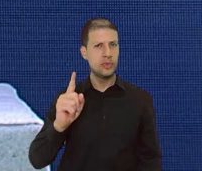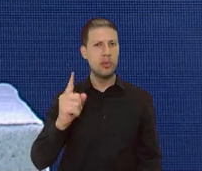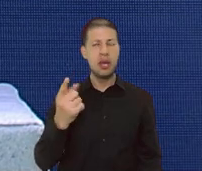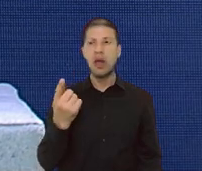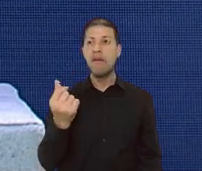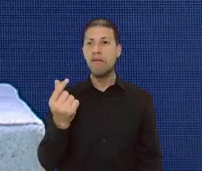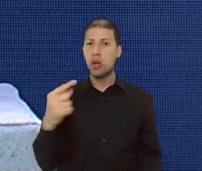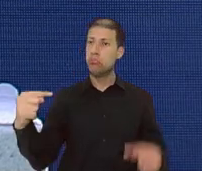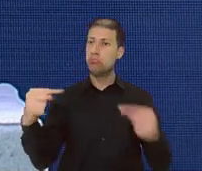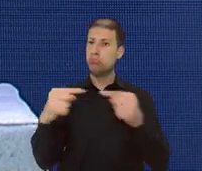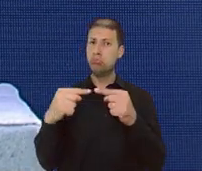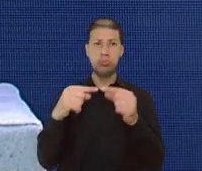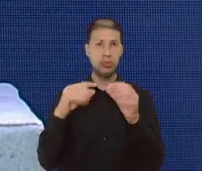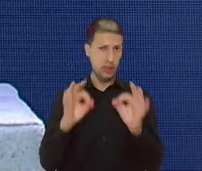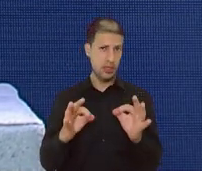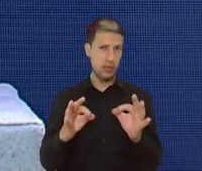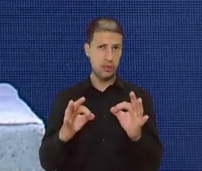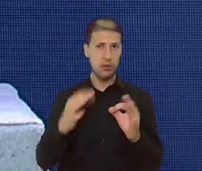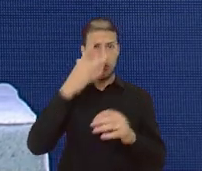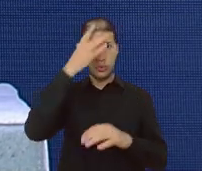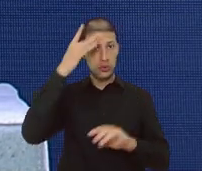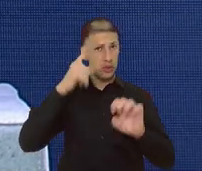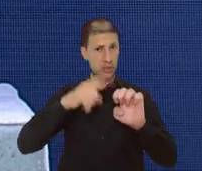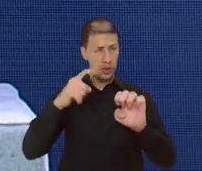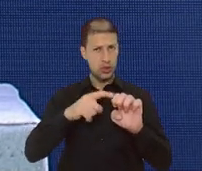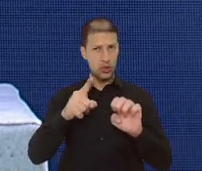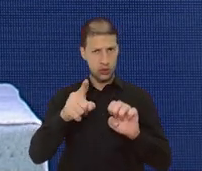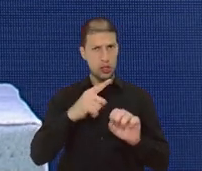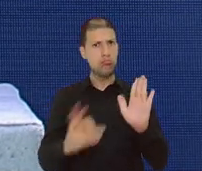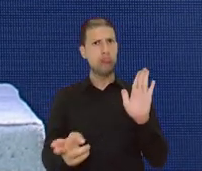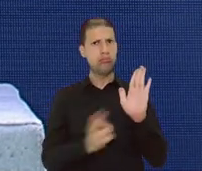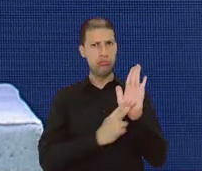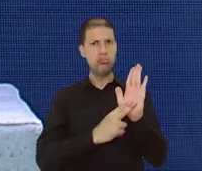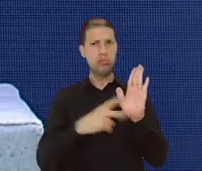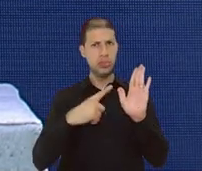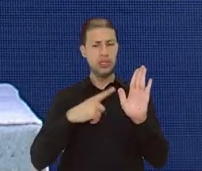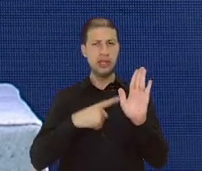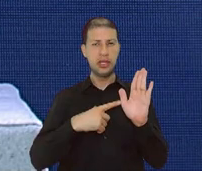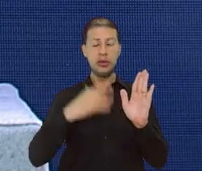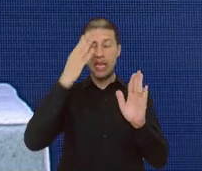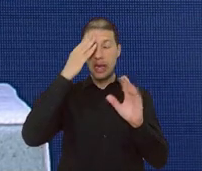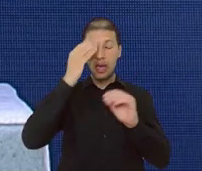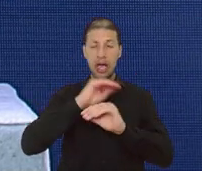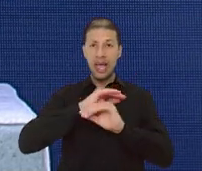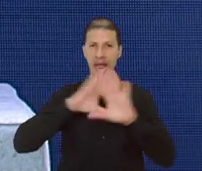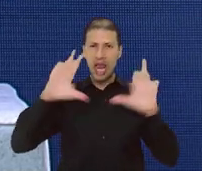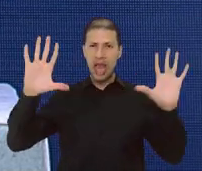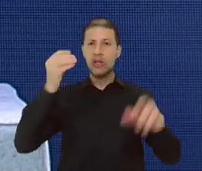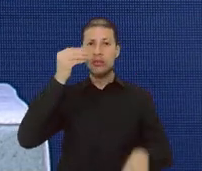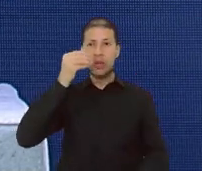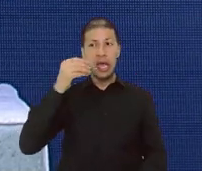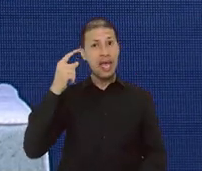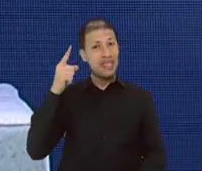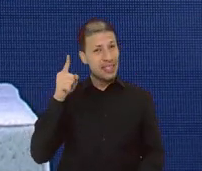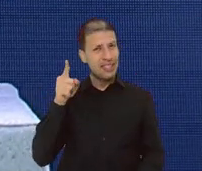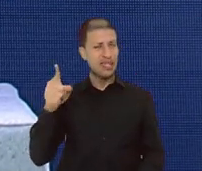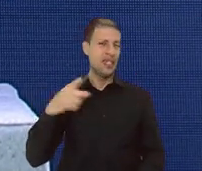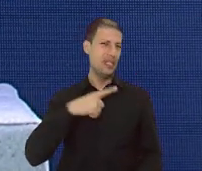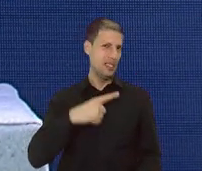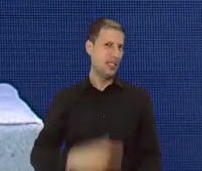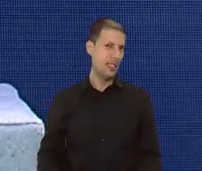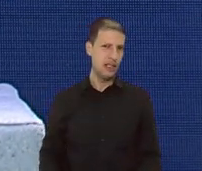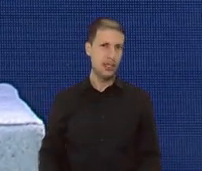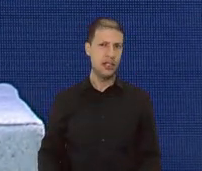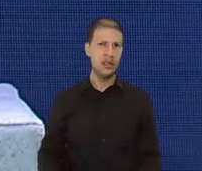com empreendedores absolutamente comprometidos com uma clareza com expertise naquilo que eles estão fazendo se reunindo